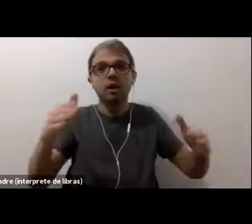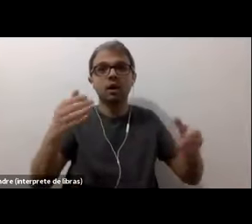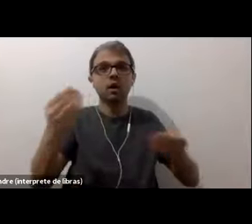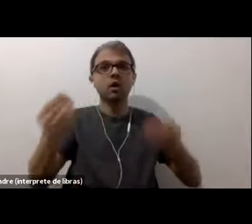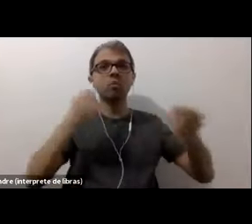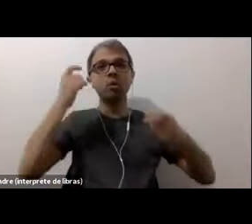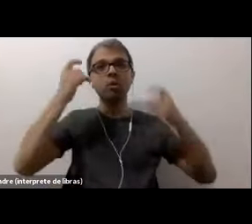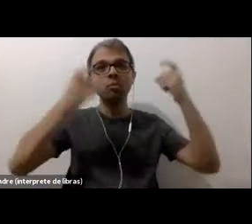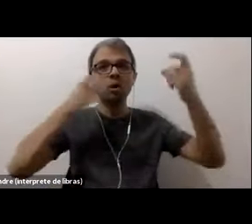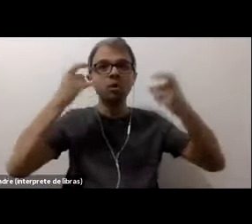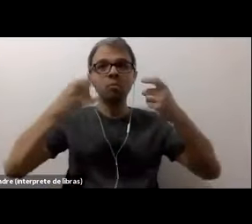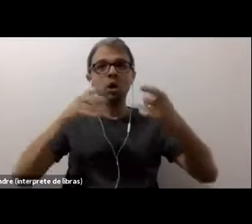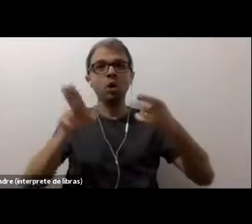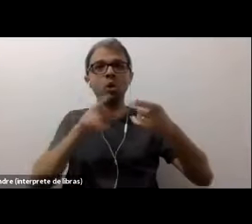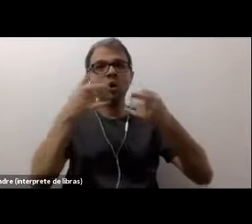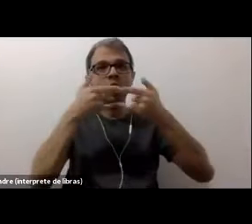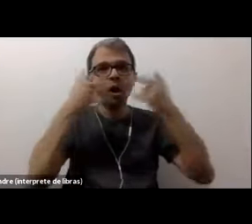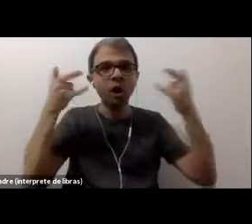momento novo.